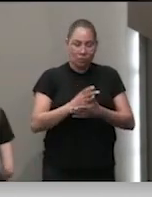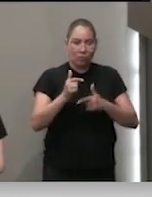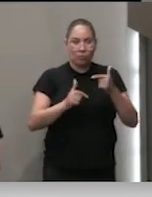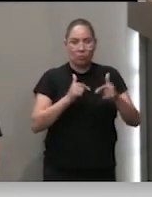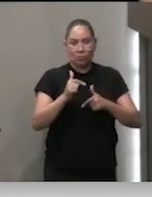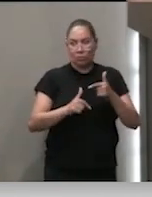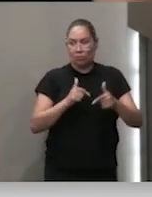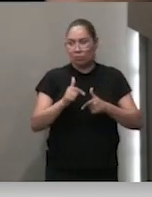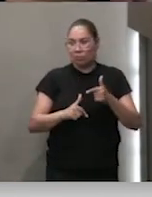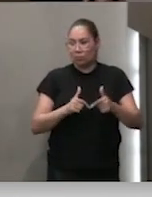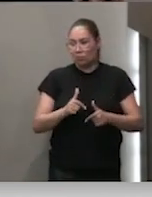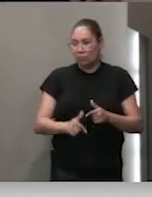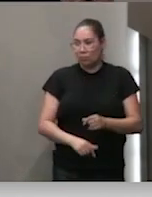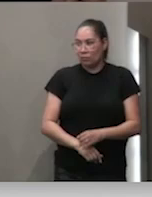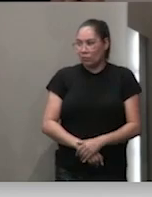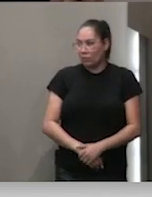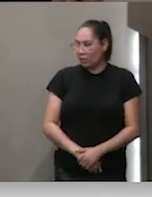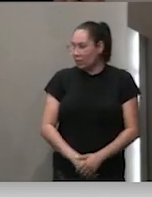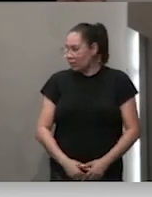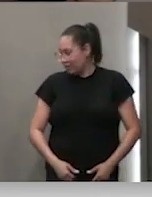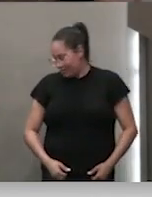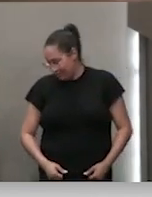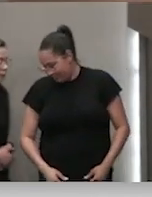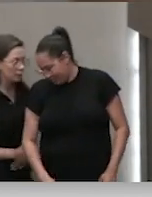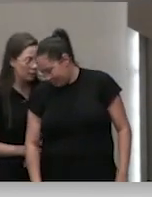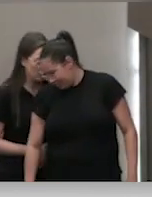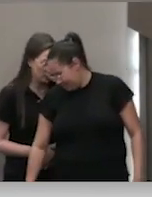trabalhando com a educação infantil. Então,